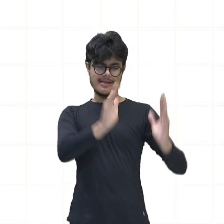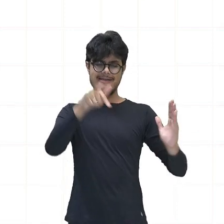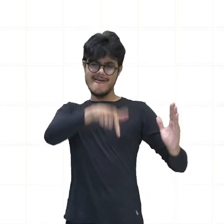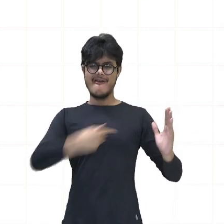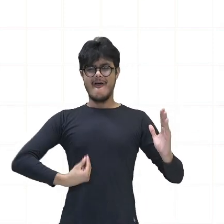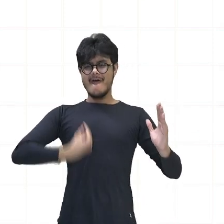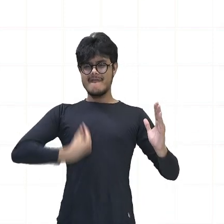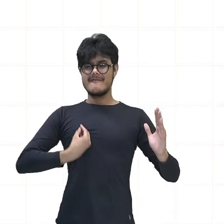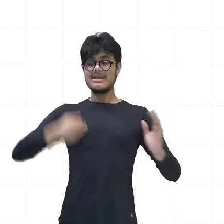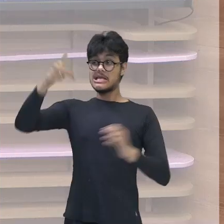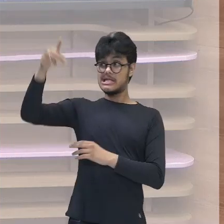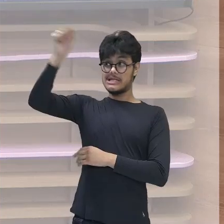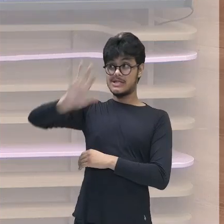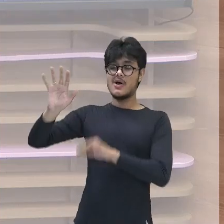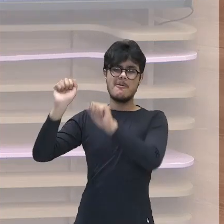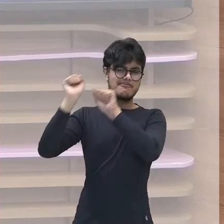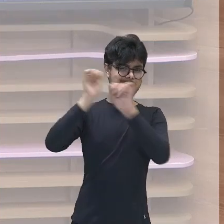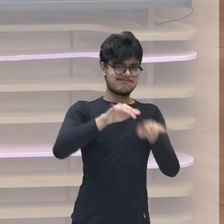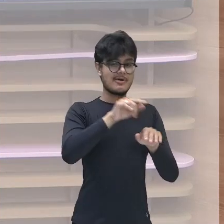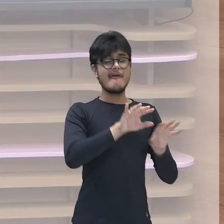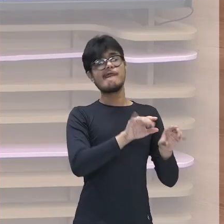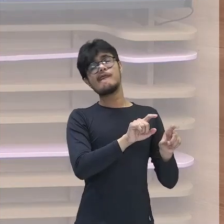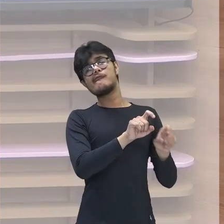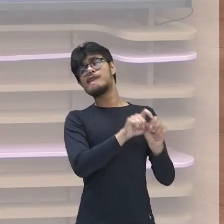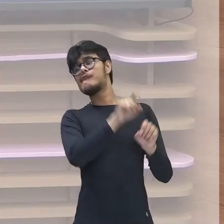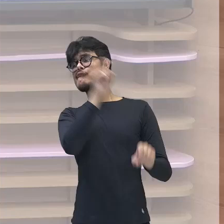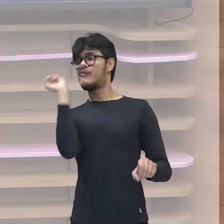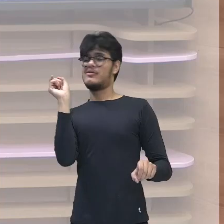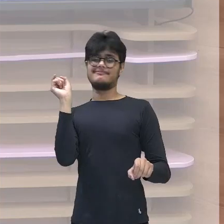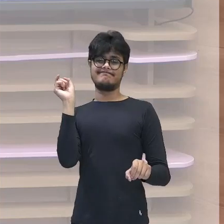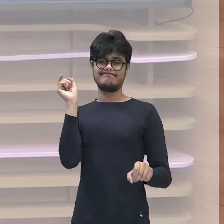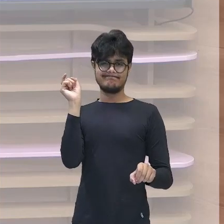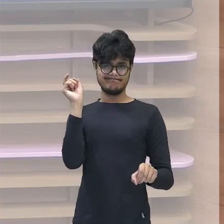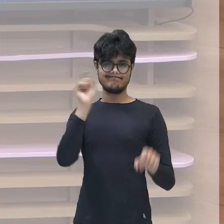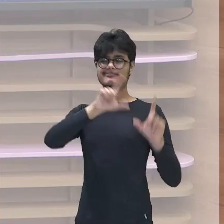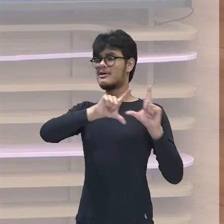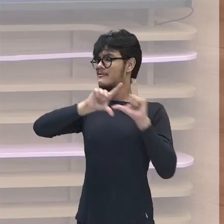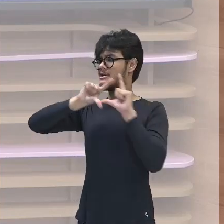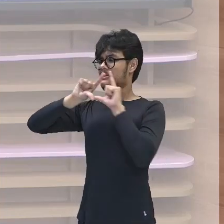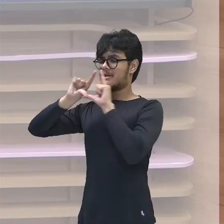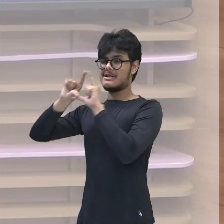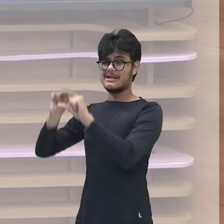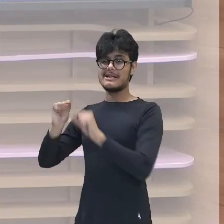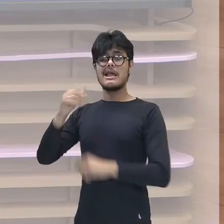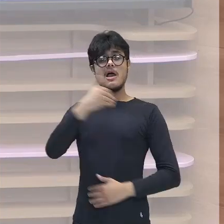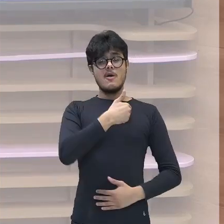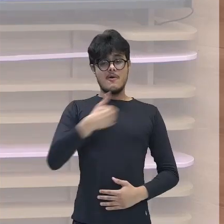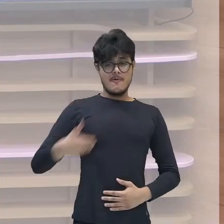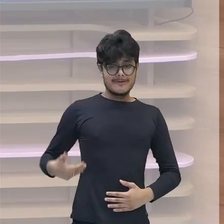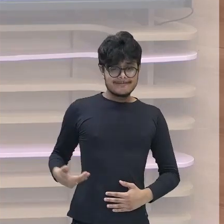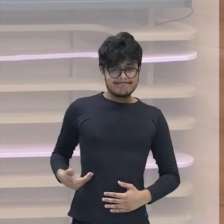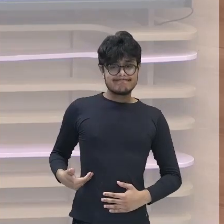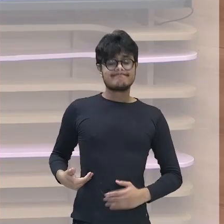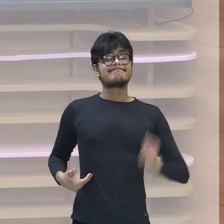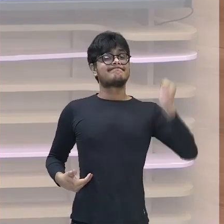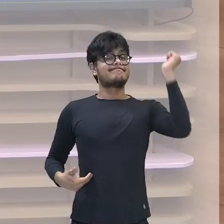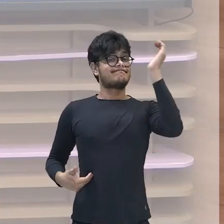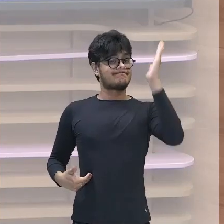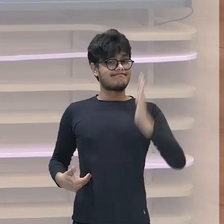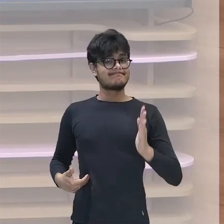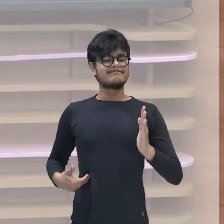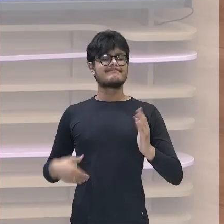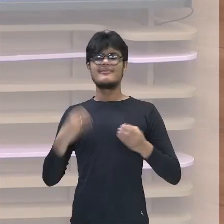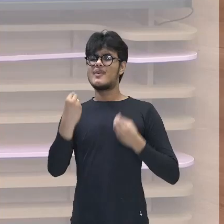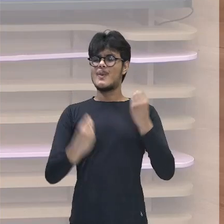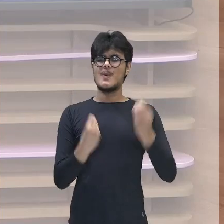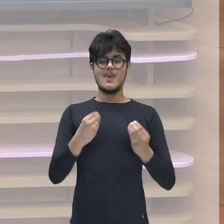suas cidades de origem, para outras regiões do Brasil, e aí o governo brasileiro também tinha aquele interesse de desenvolver